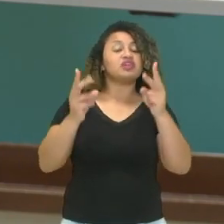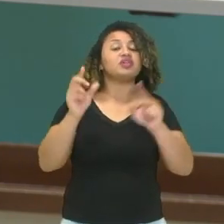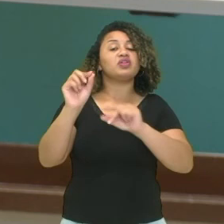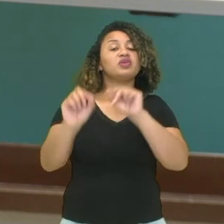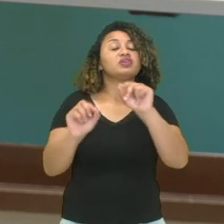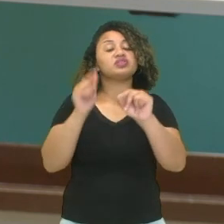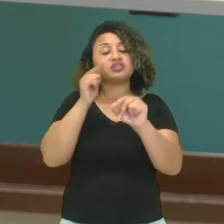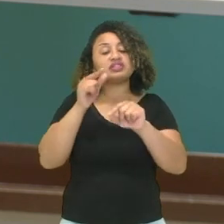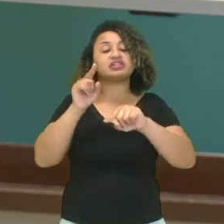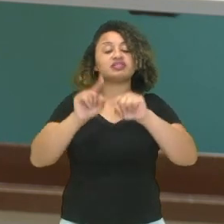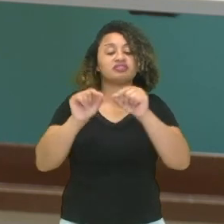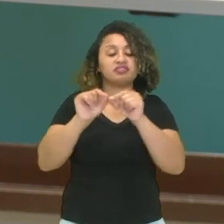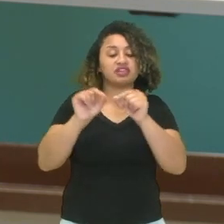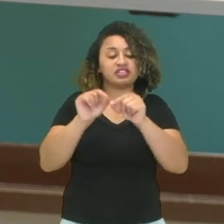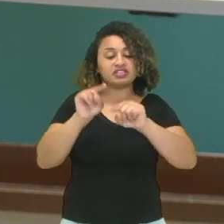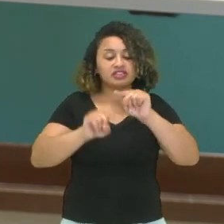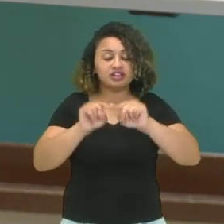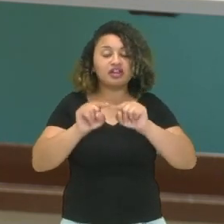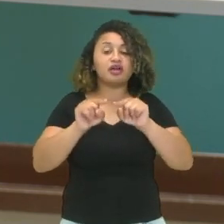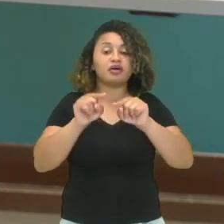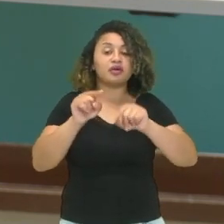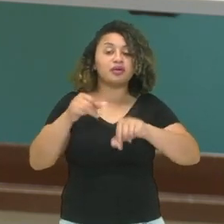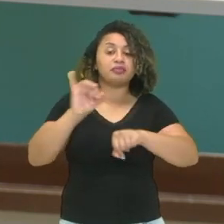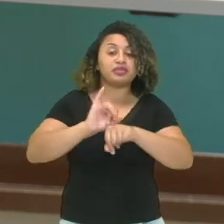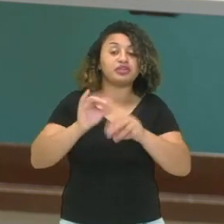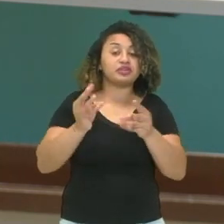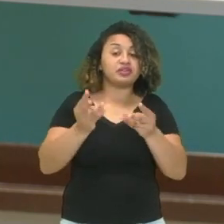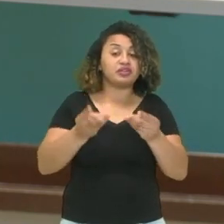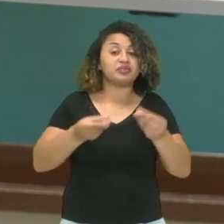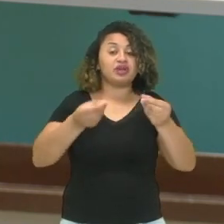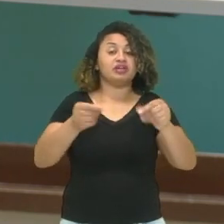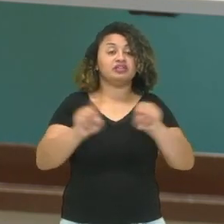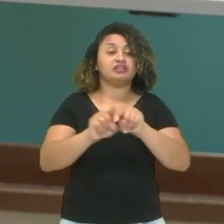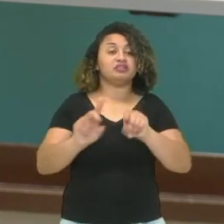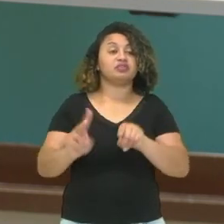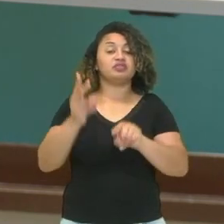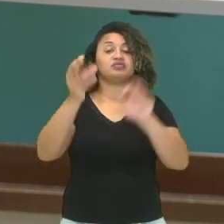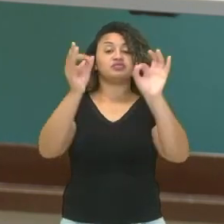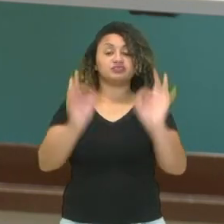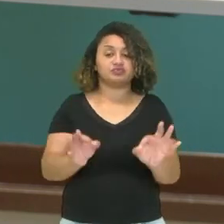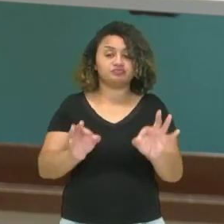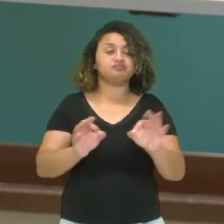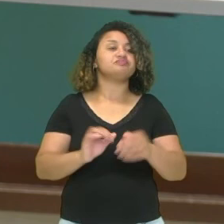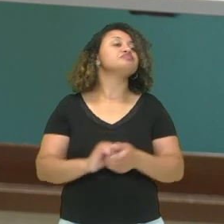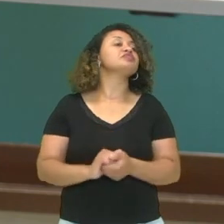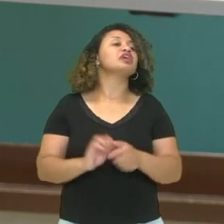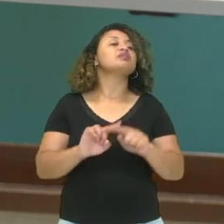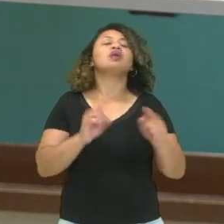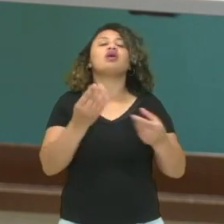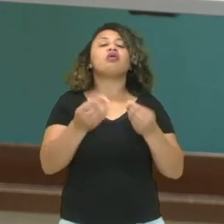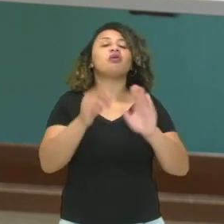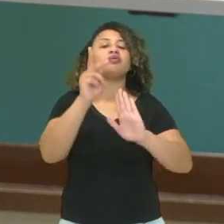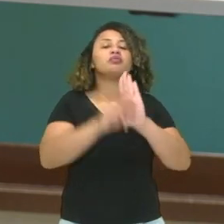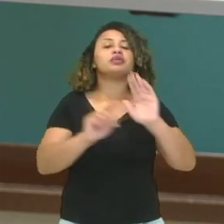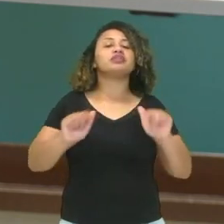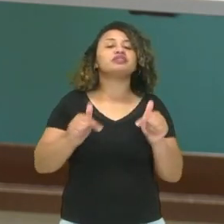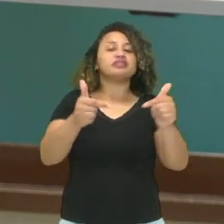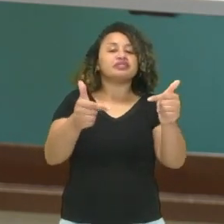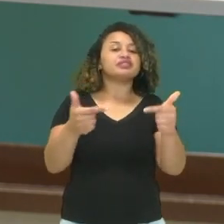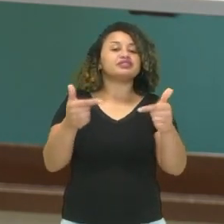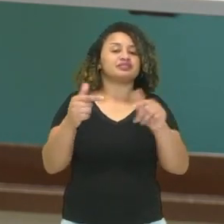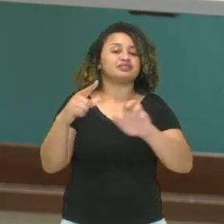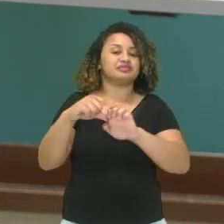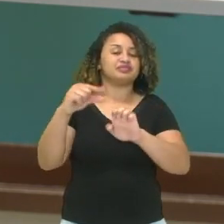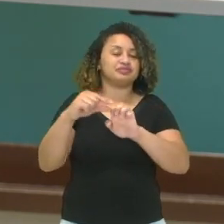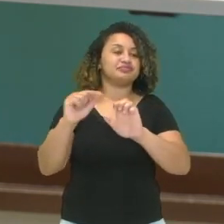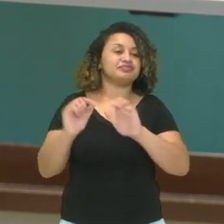com qualidade e um preço justo. Agora, como pode ser o plano de ação desse empreendimento? Já o